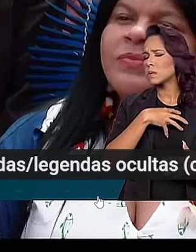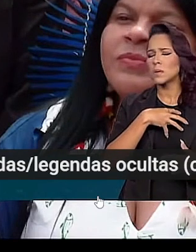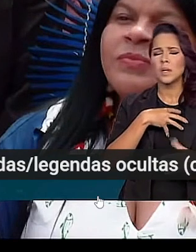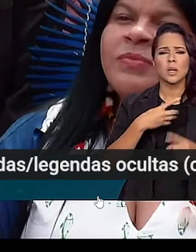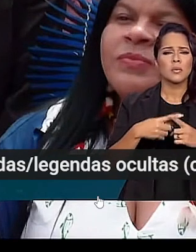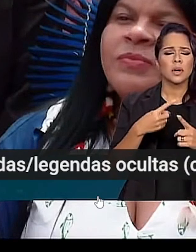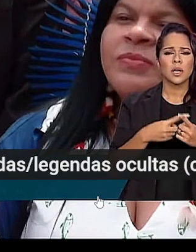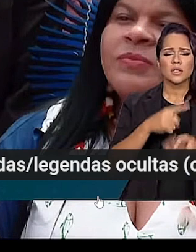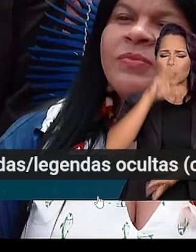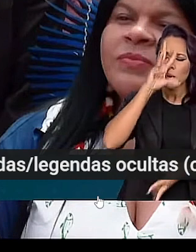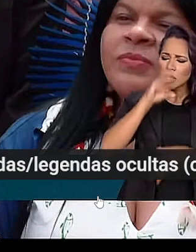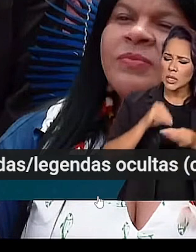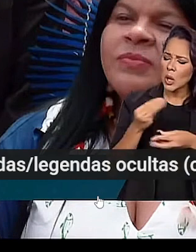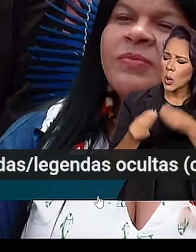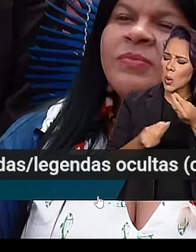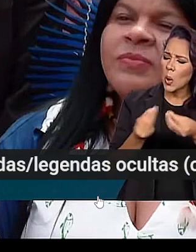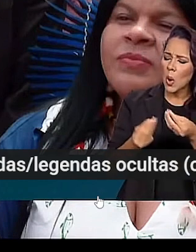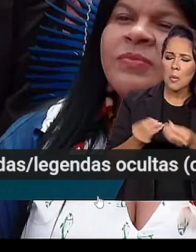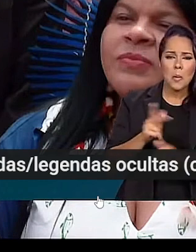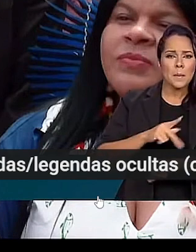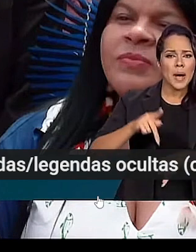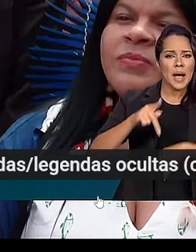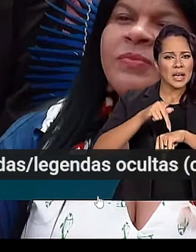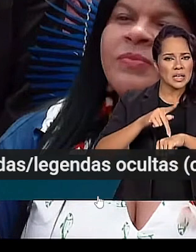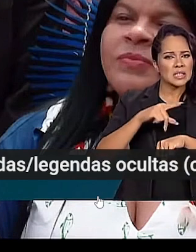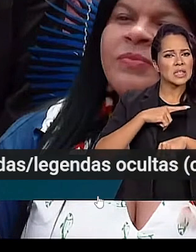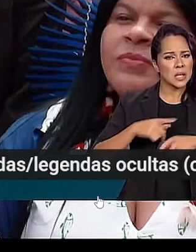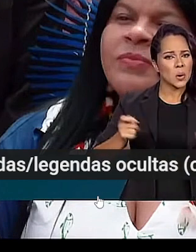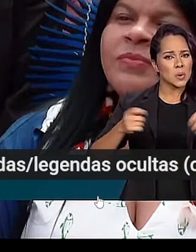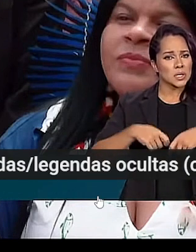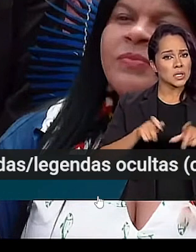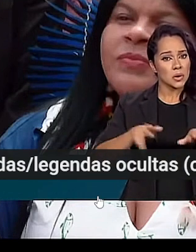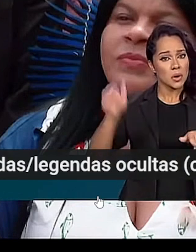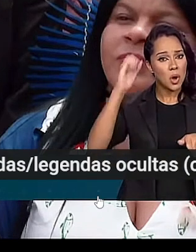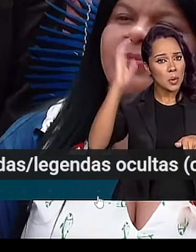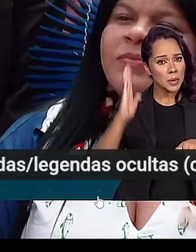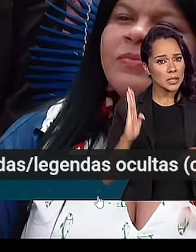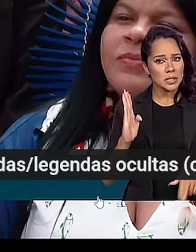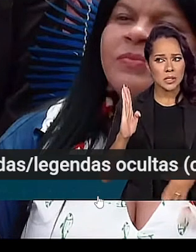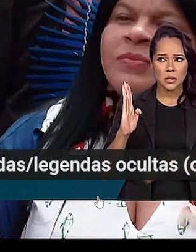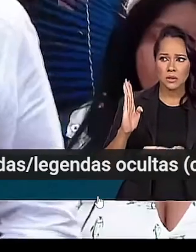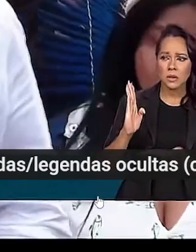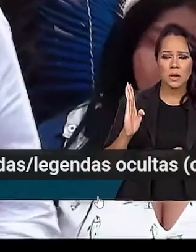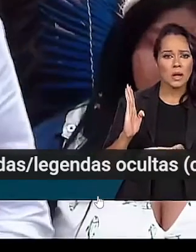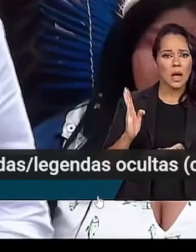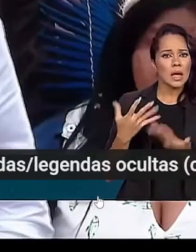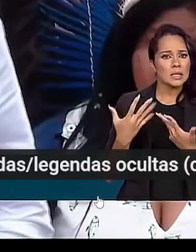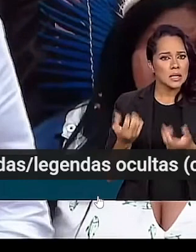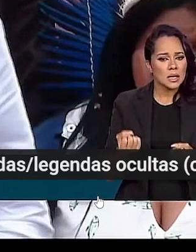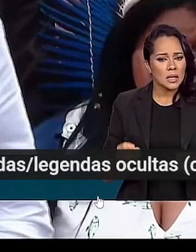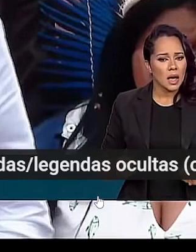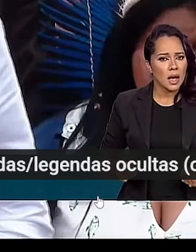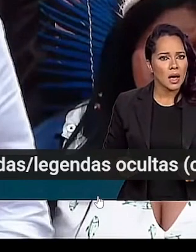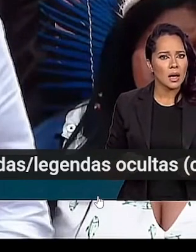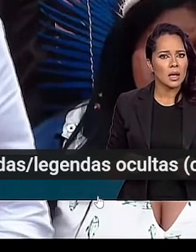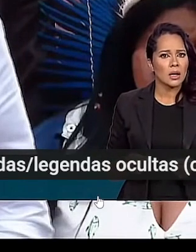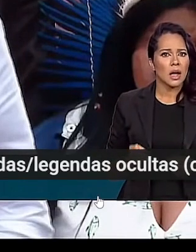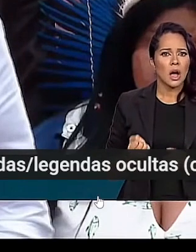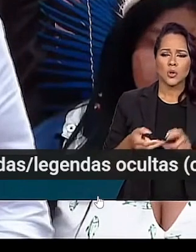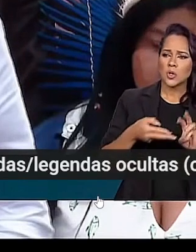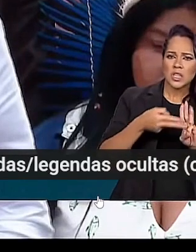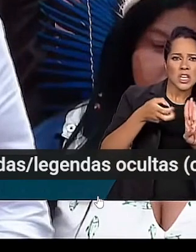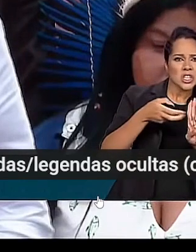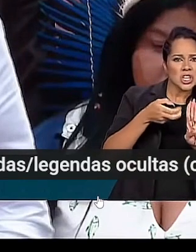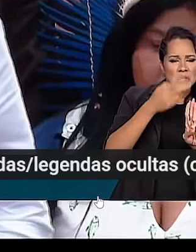que o Metrópolis realizou com um número muito extenso, inclusive,